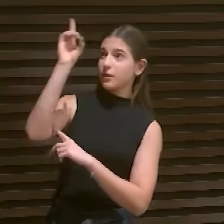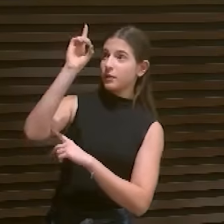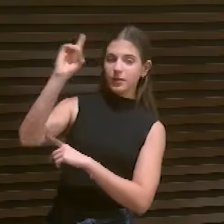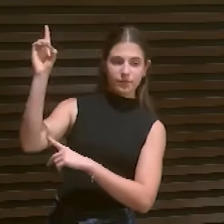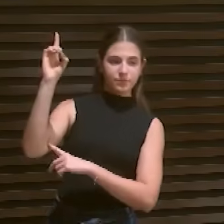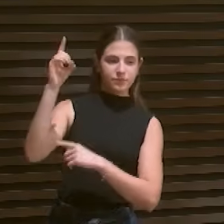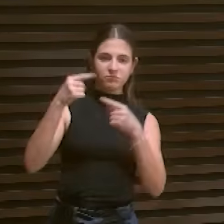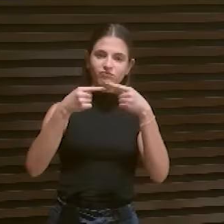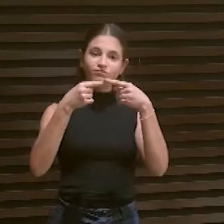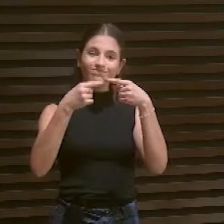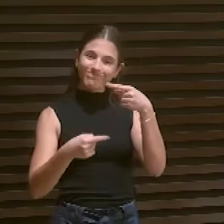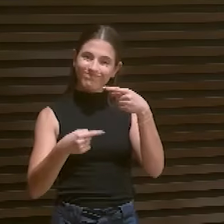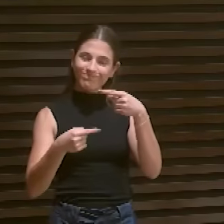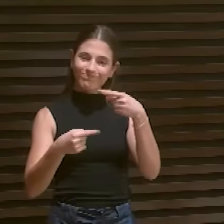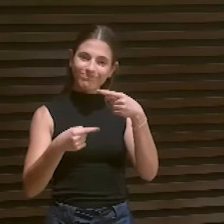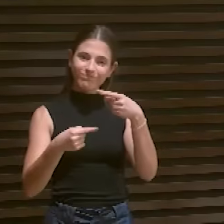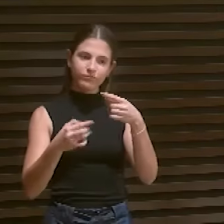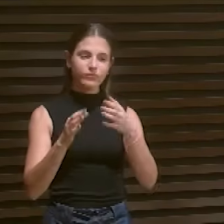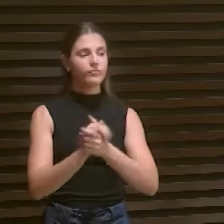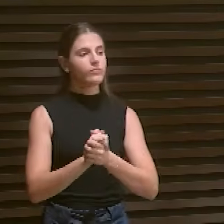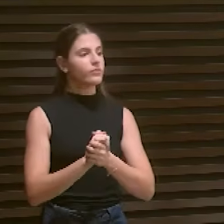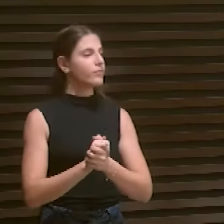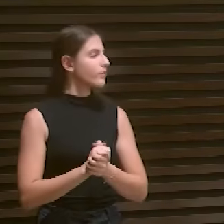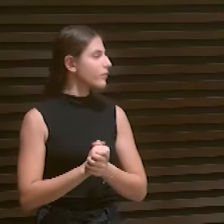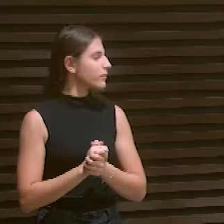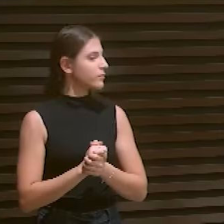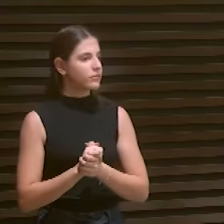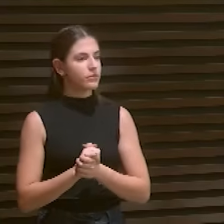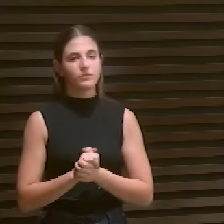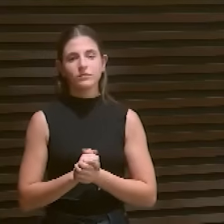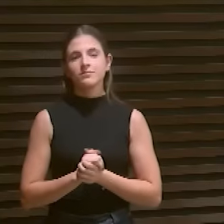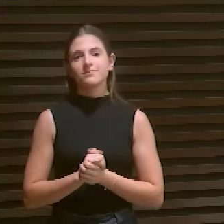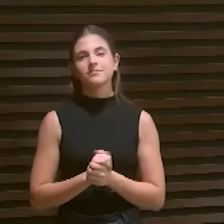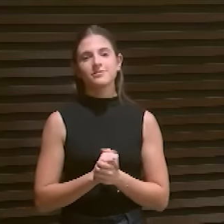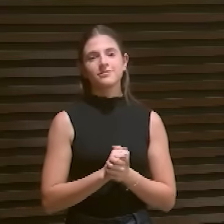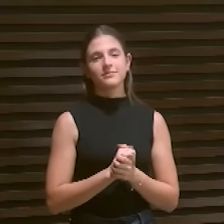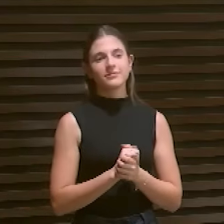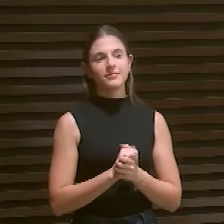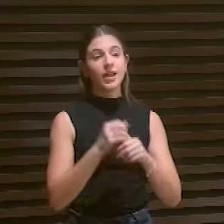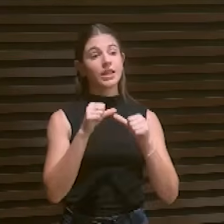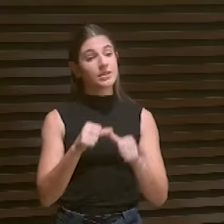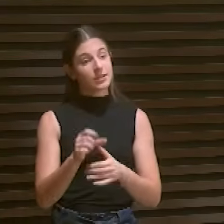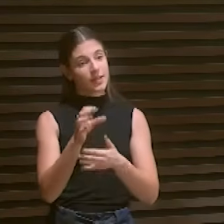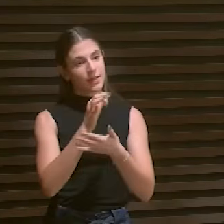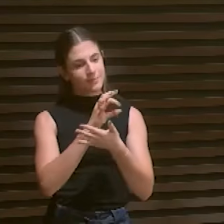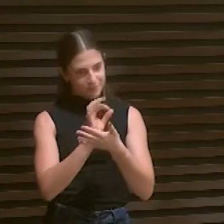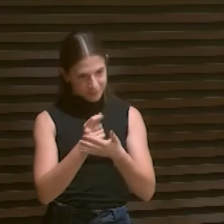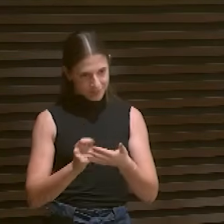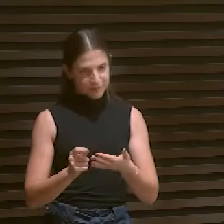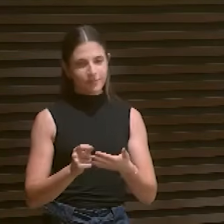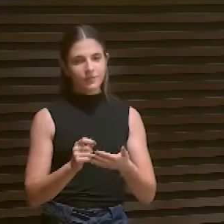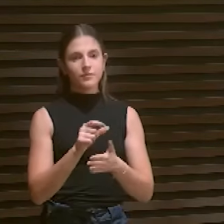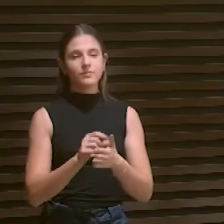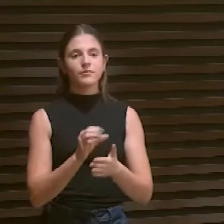incompatíveis. O que nós lemos lá na passagem? Está escrito assim: No